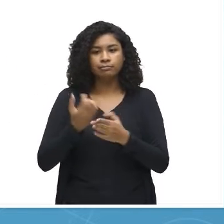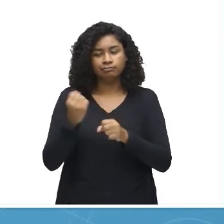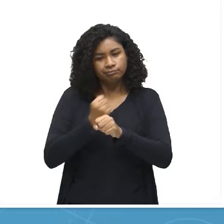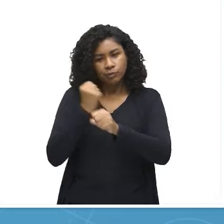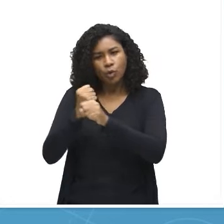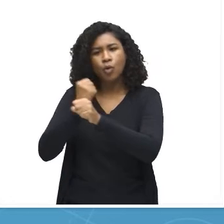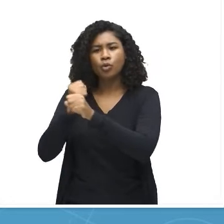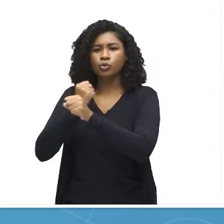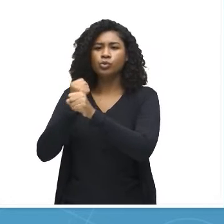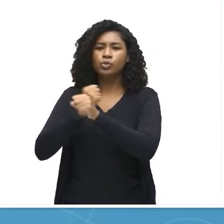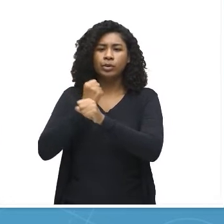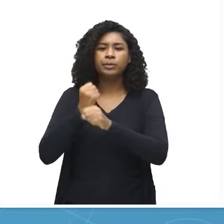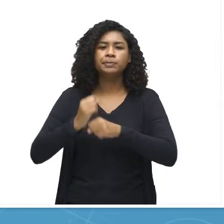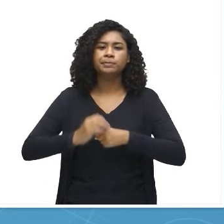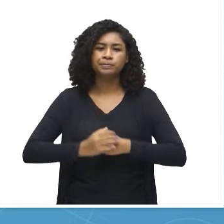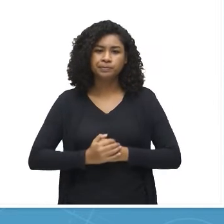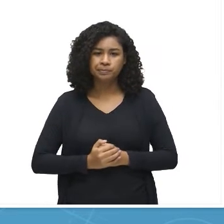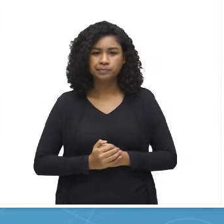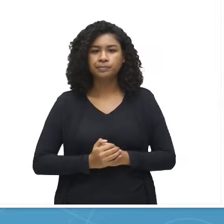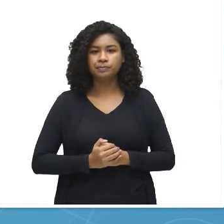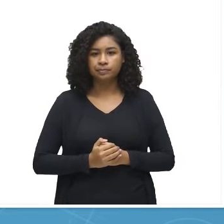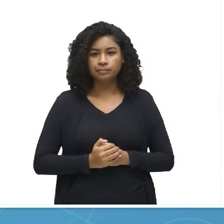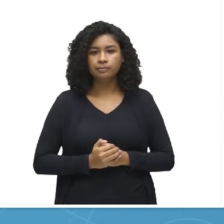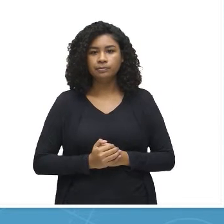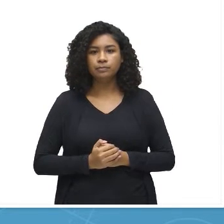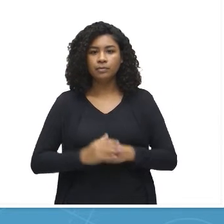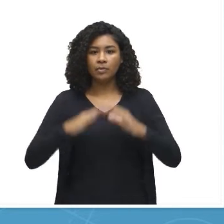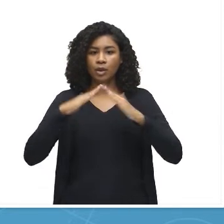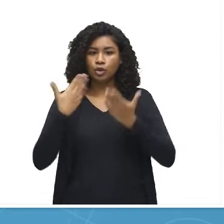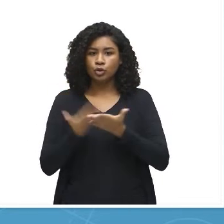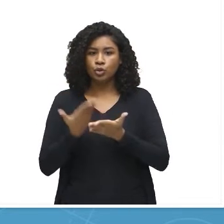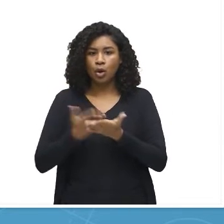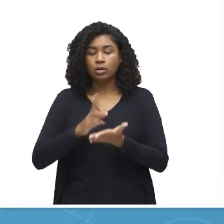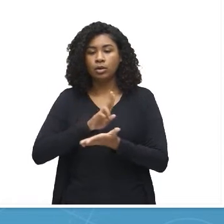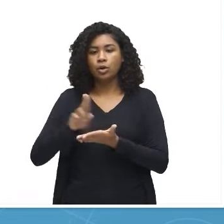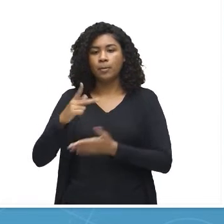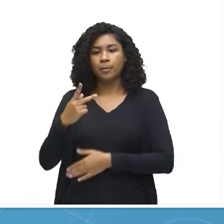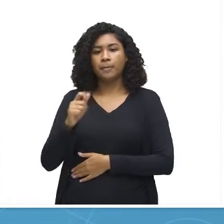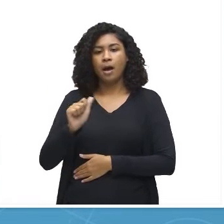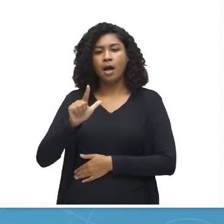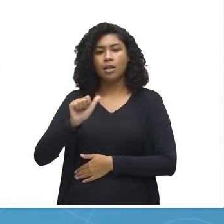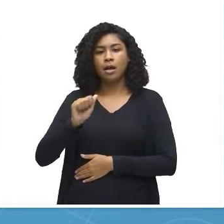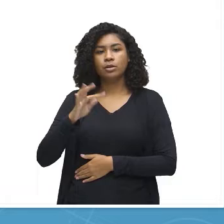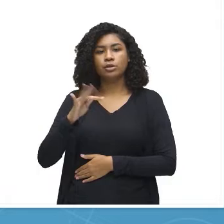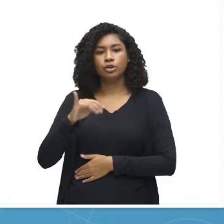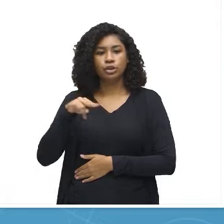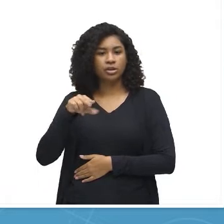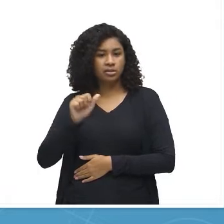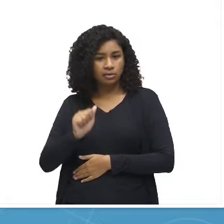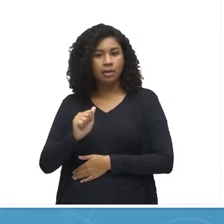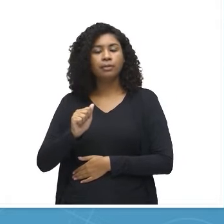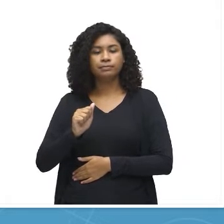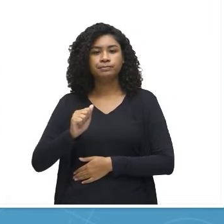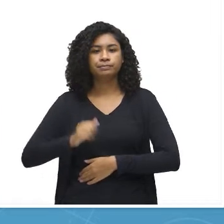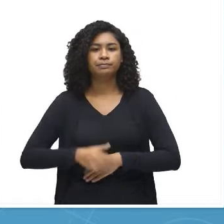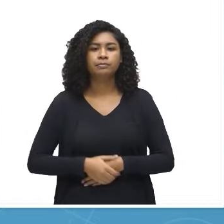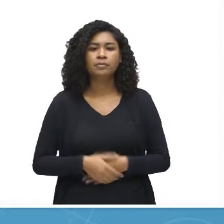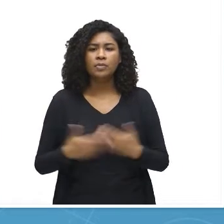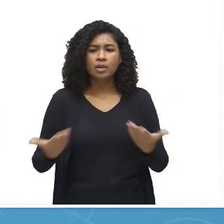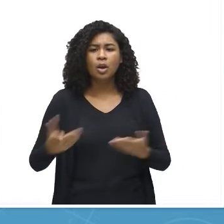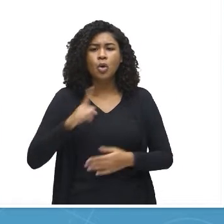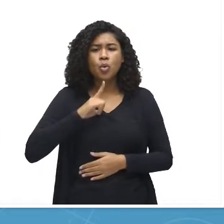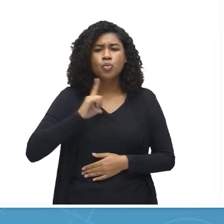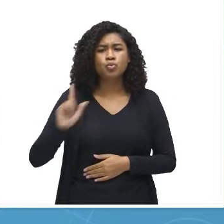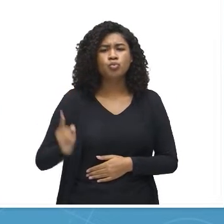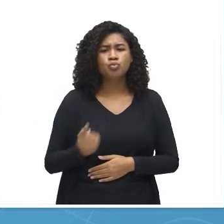mosteiros, que são chamadas de escolas palatinas. E o grande nome desse renascimento carolíngio, que